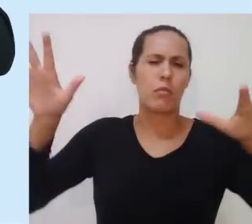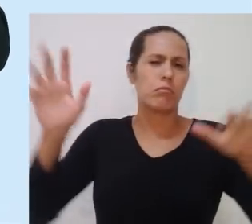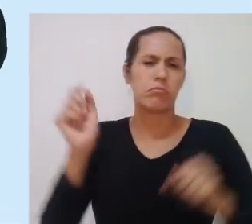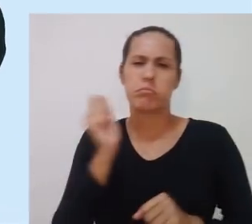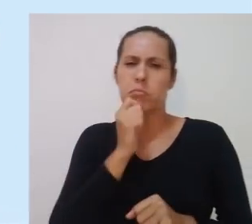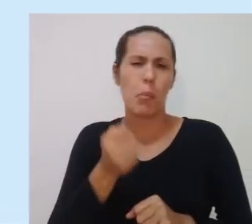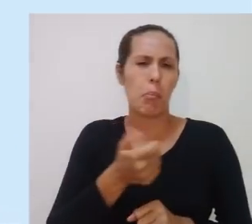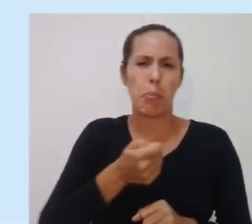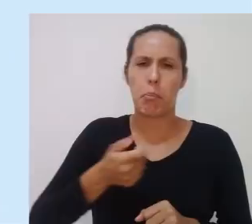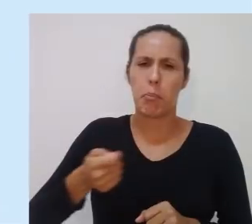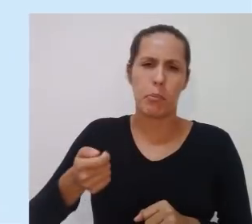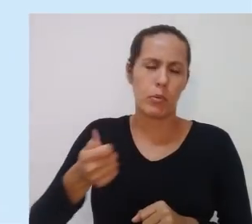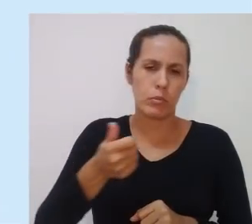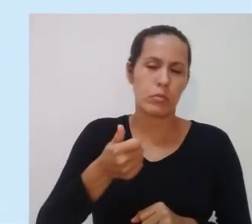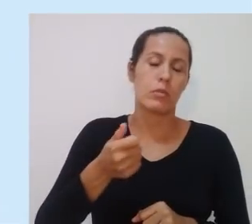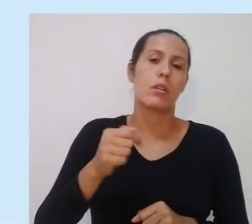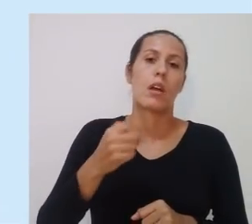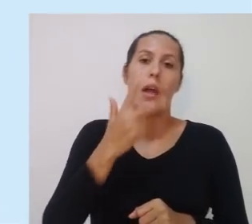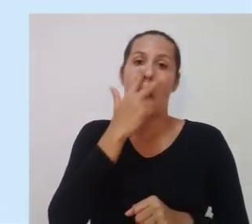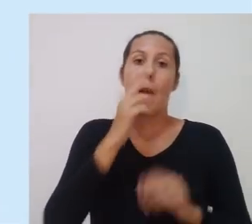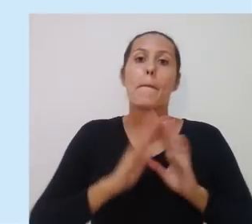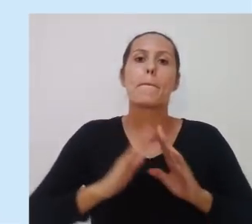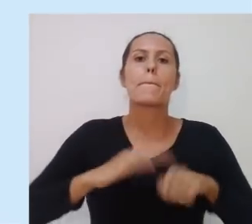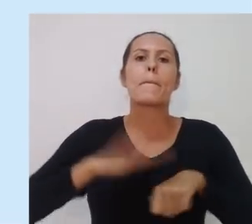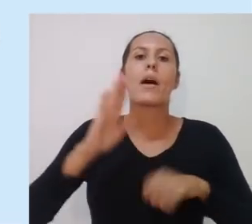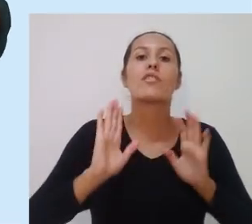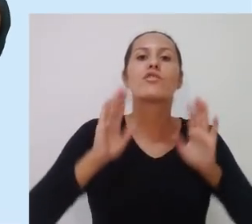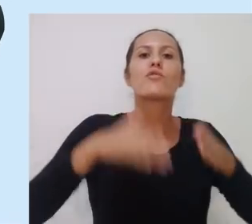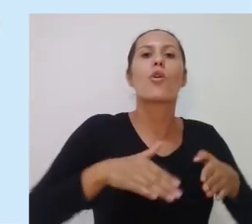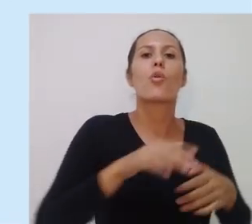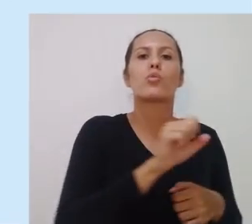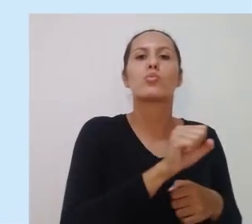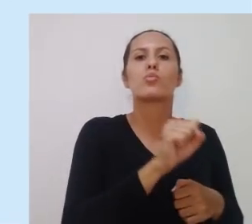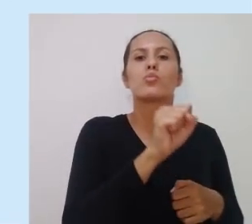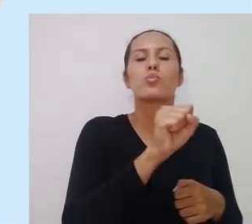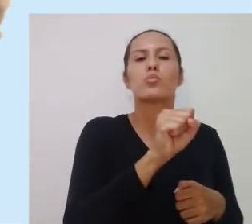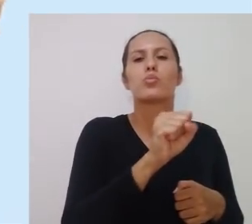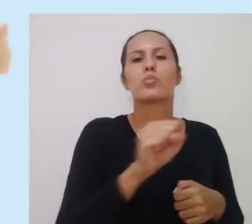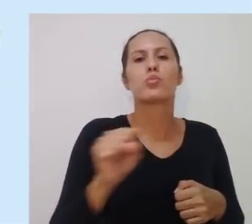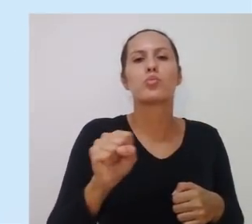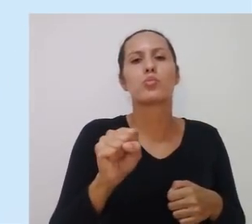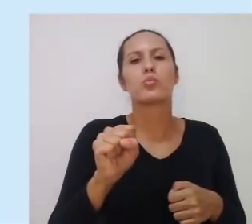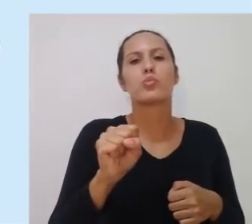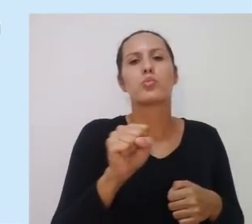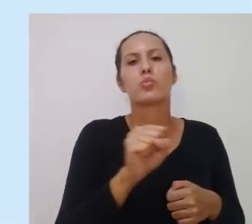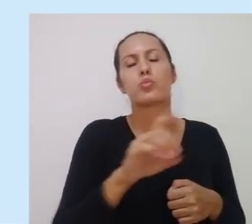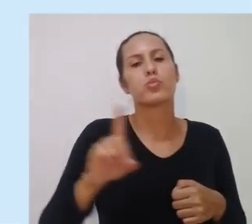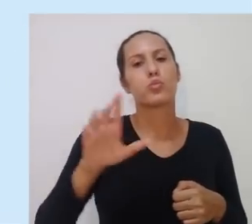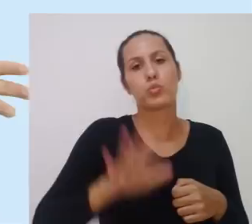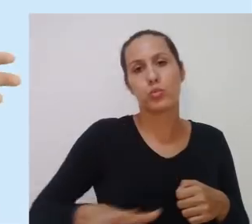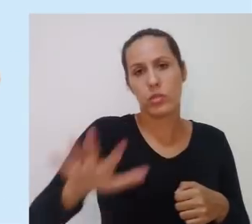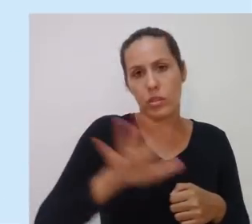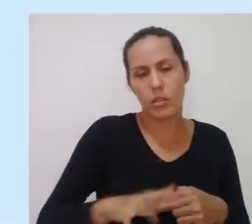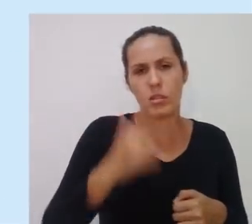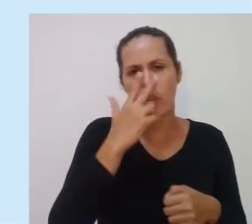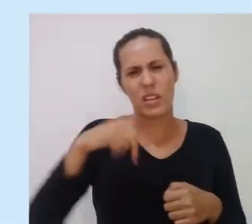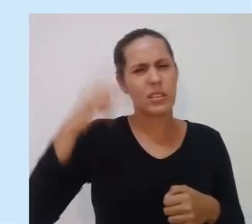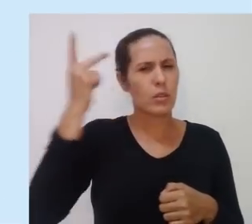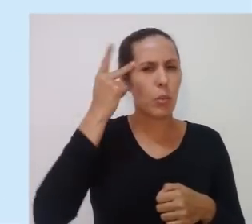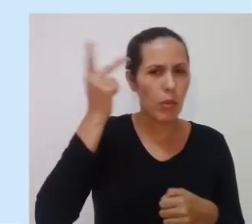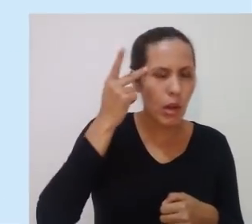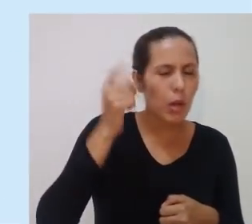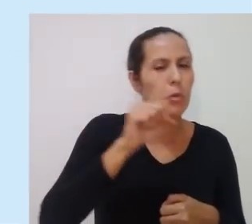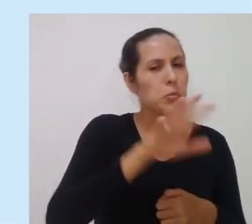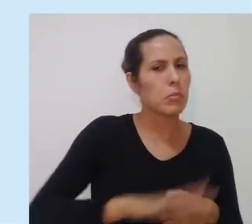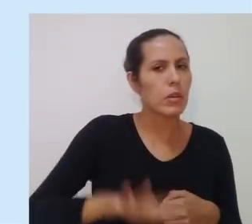não é uma coisa muito difundida, é uma coisa mais localizada no Sudeste, sobretudo em São Paulo, e aqui